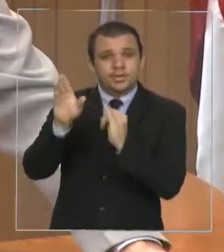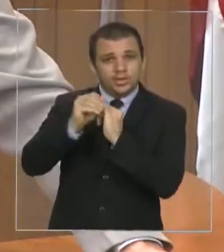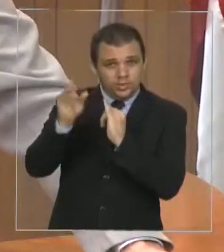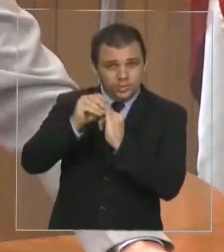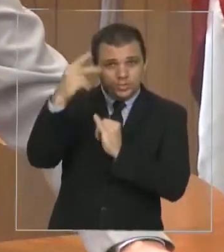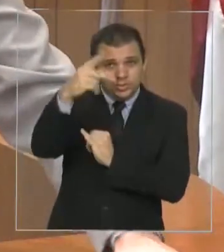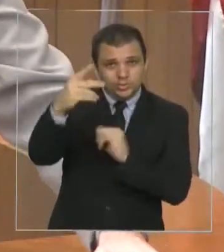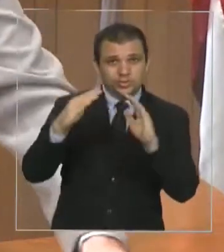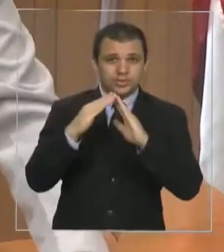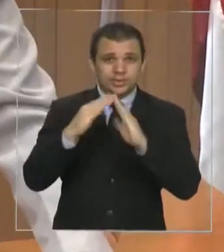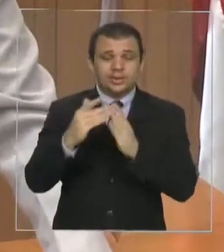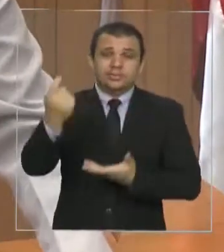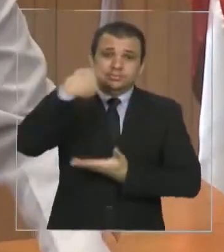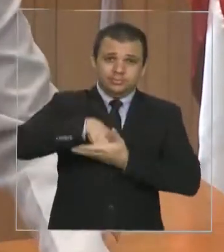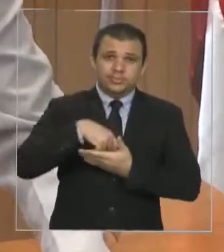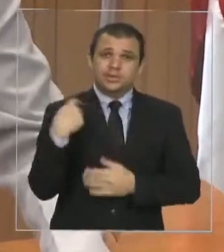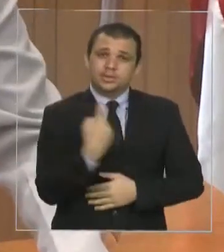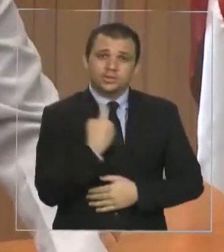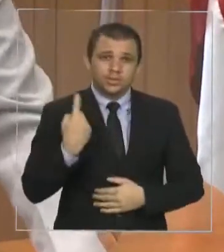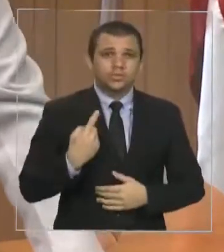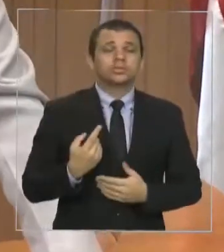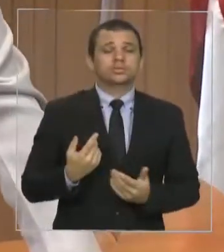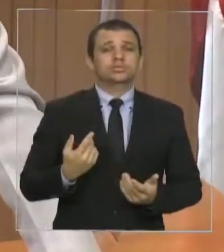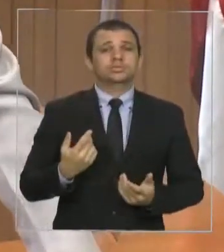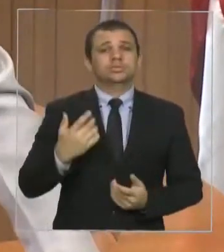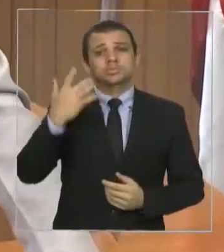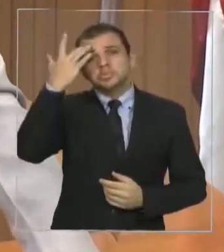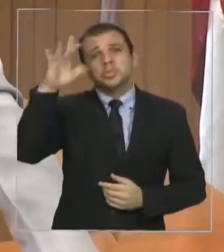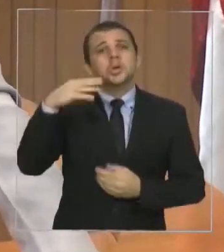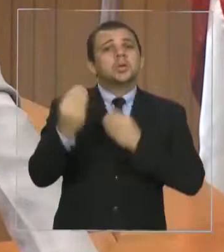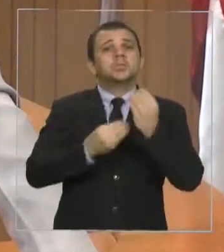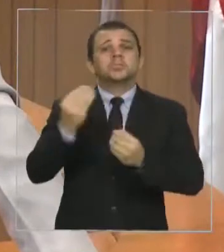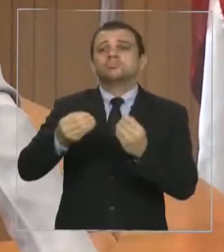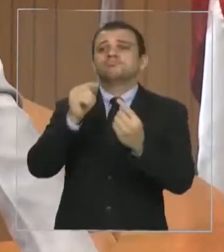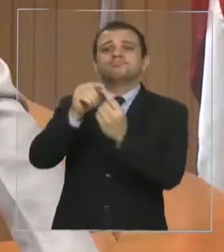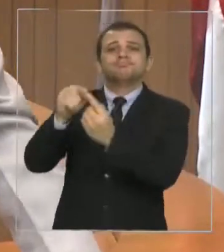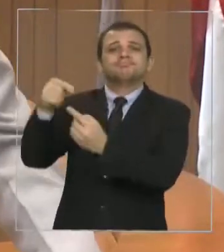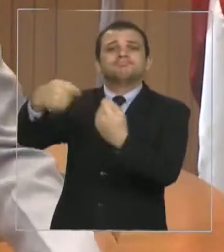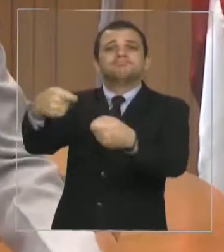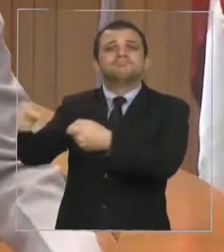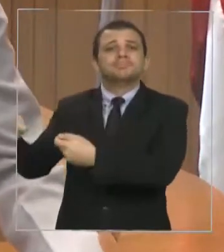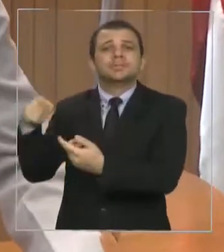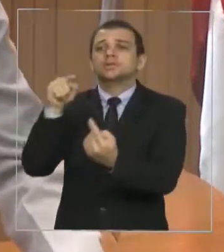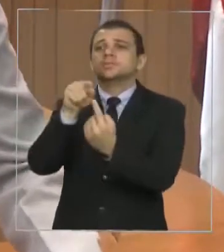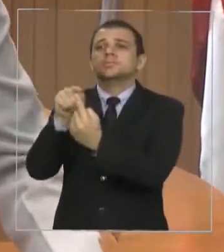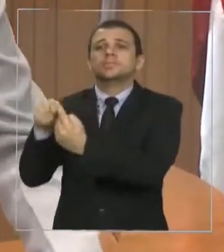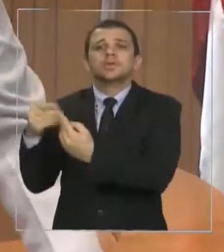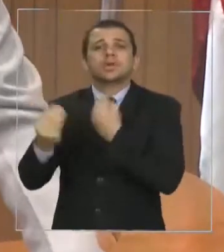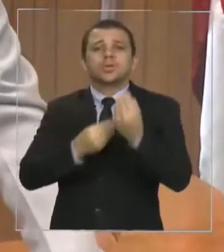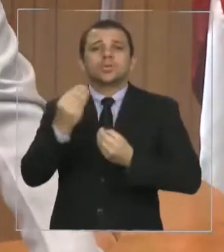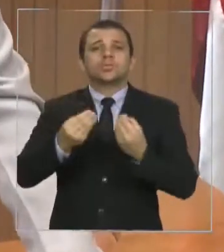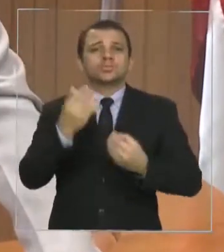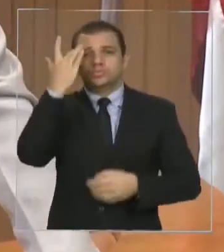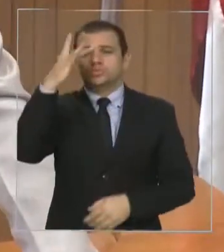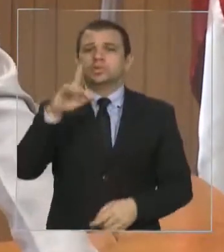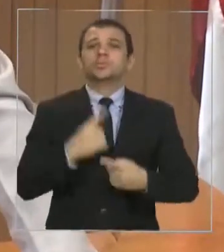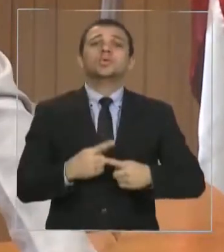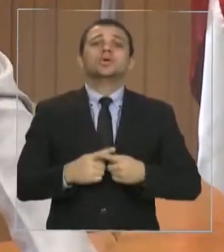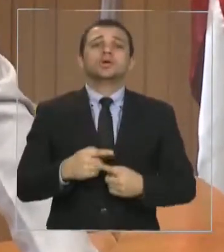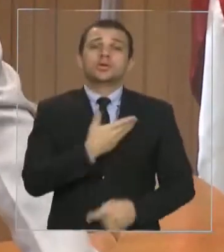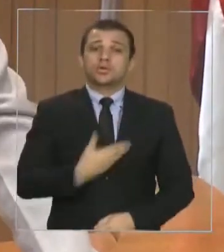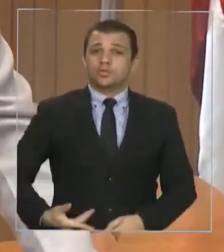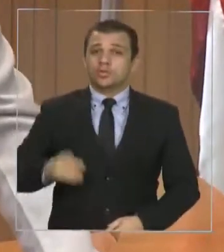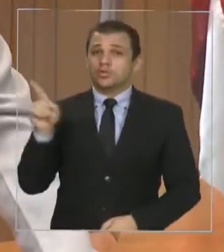que nos pagam, ninguém sabe como é que está sendo aplicado nas pastas. Porque o governador não deixa os secretários vir para